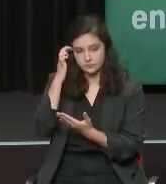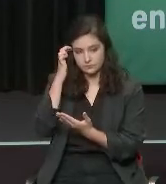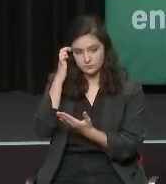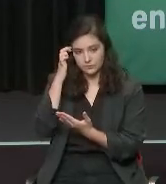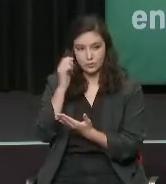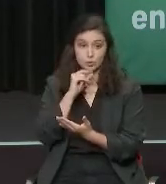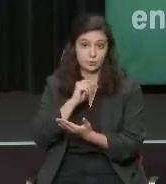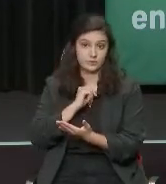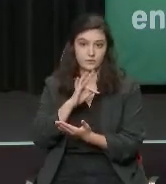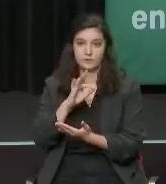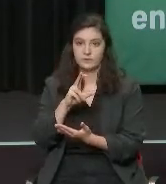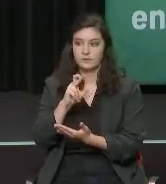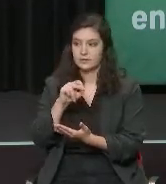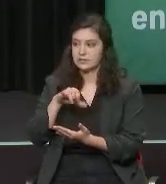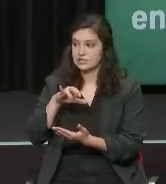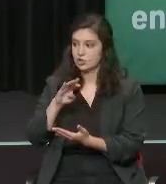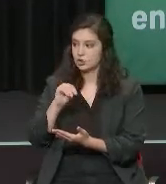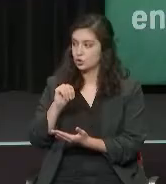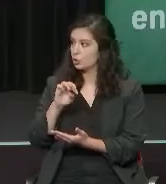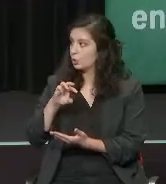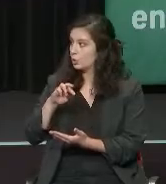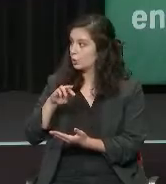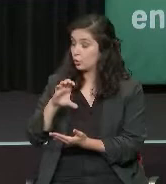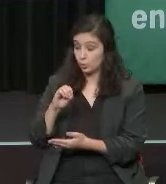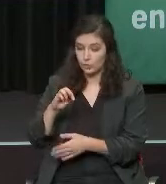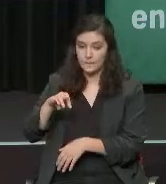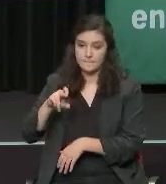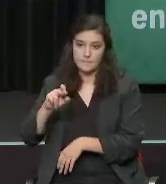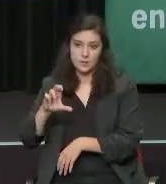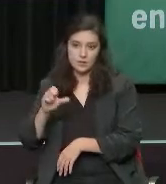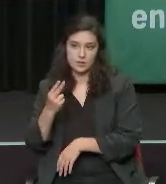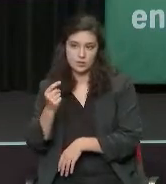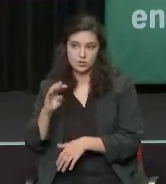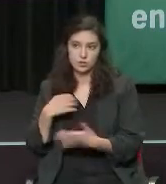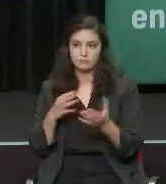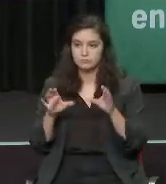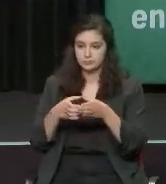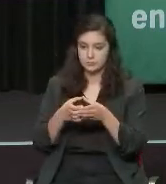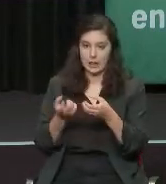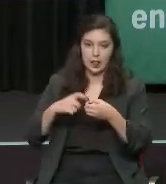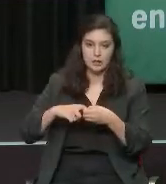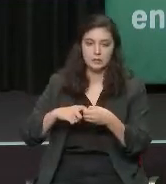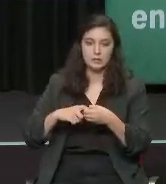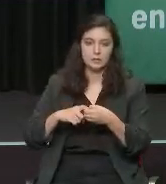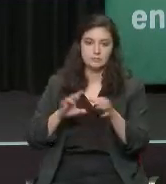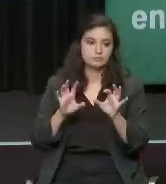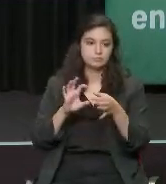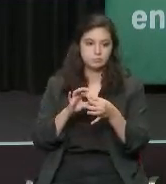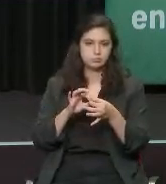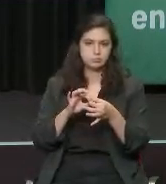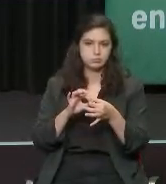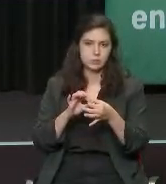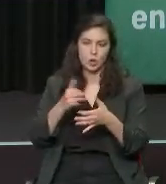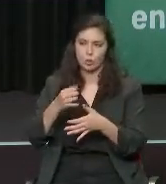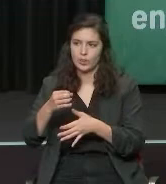My name is Francisco Marques. I'm part of the team Magnosat. Muito obrigado. Meu nome é Francisco Marques e eu faço parte da equipa vencedora